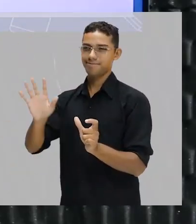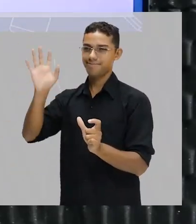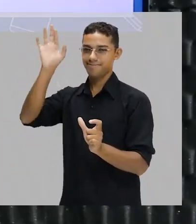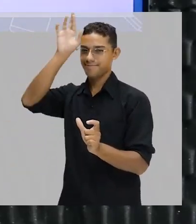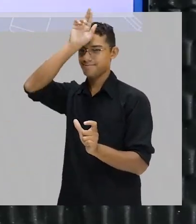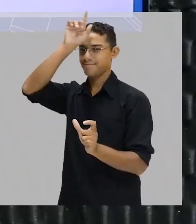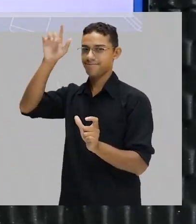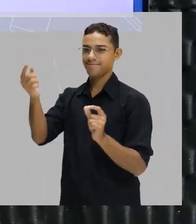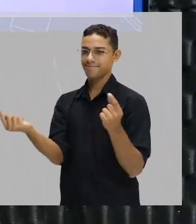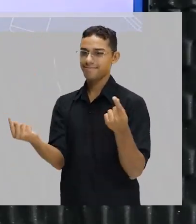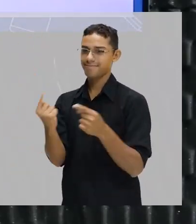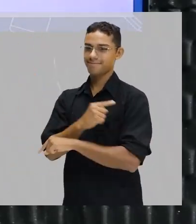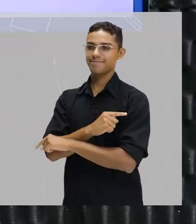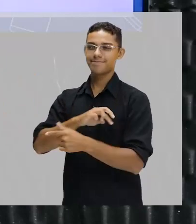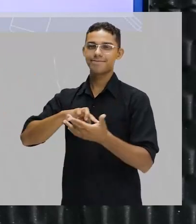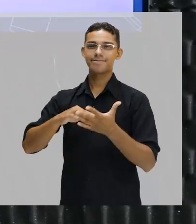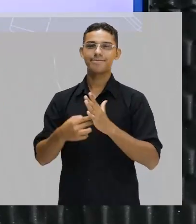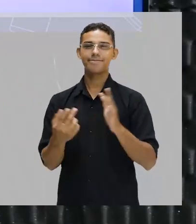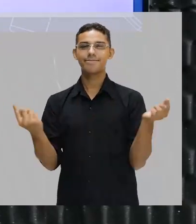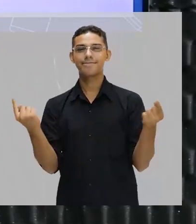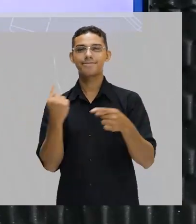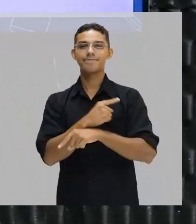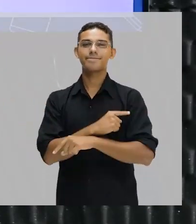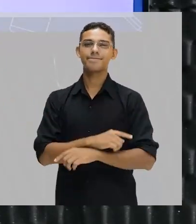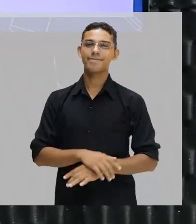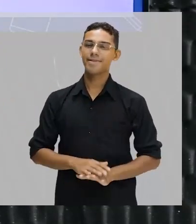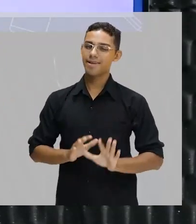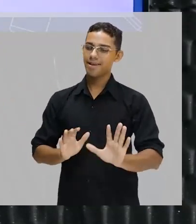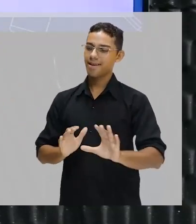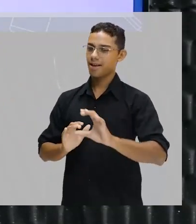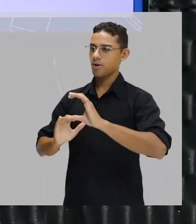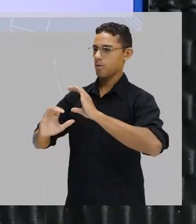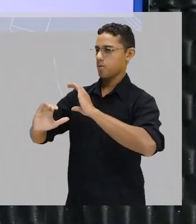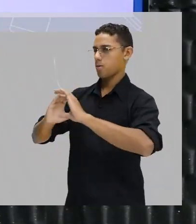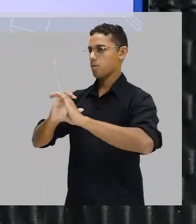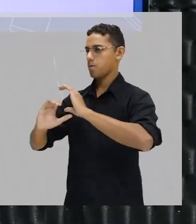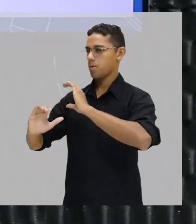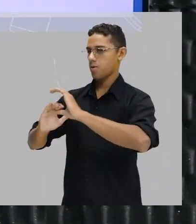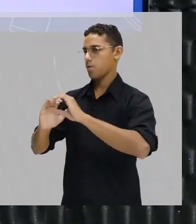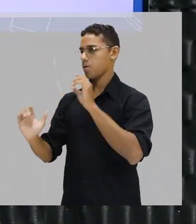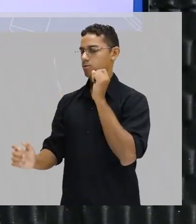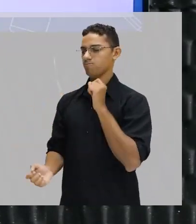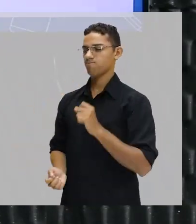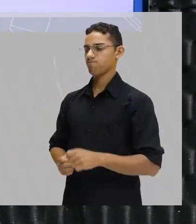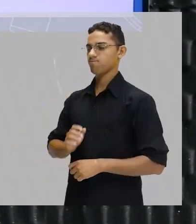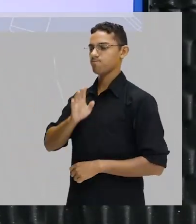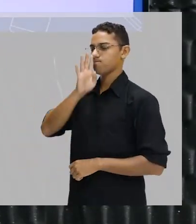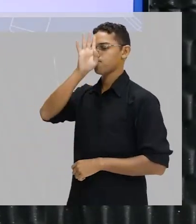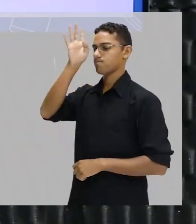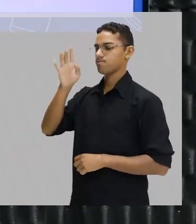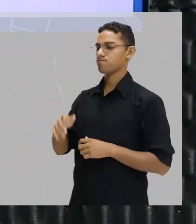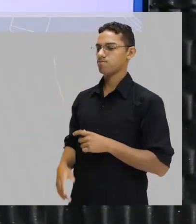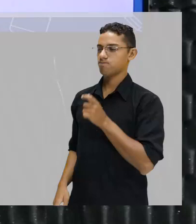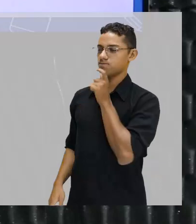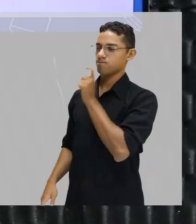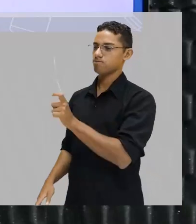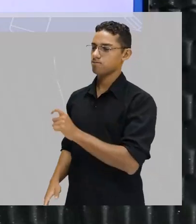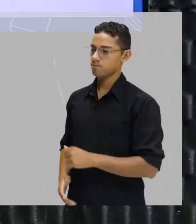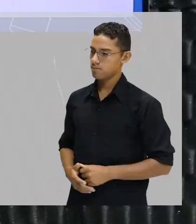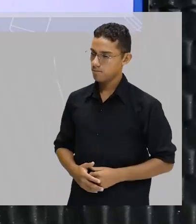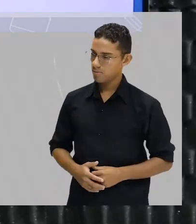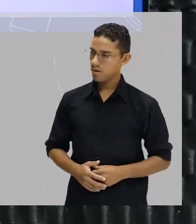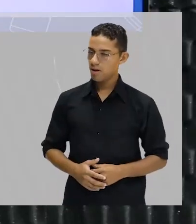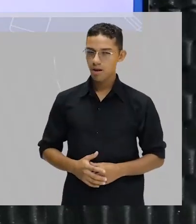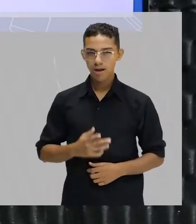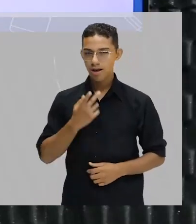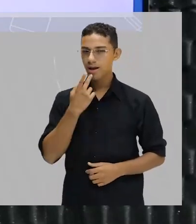queremos dizer totalmente o contrário. Então, estamos nos comunicando de forma irônica, quando nós dizemos algo e, na